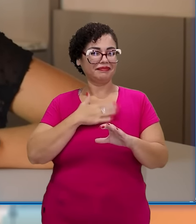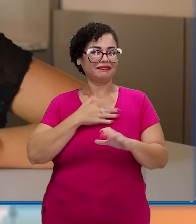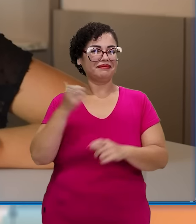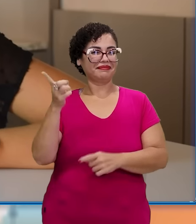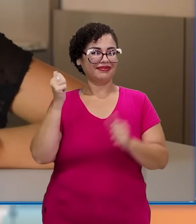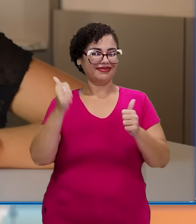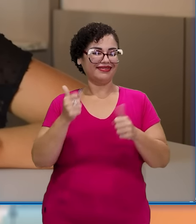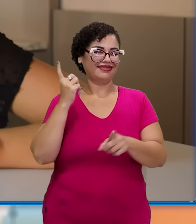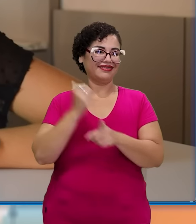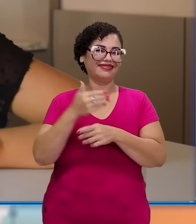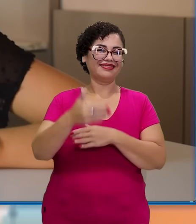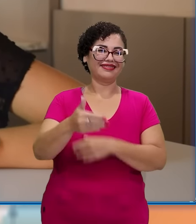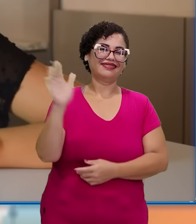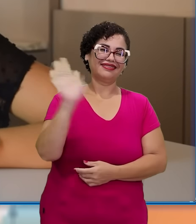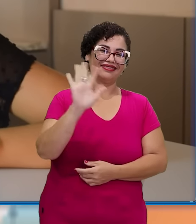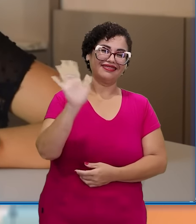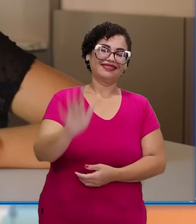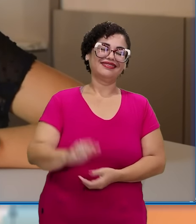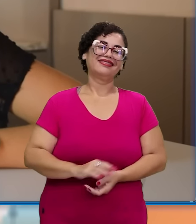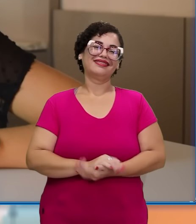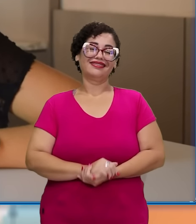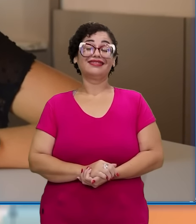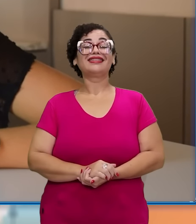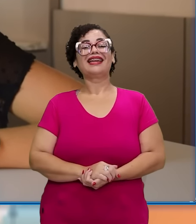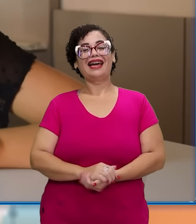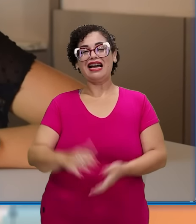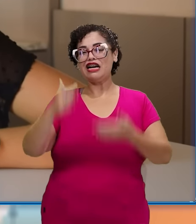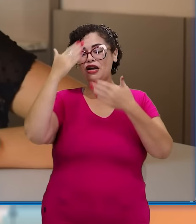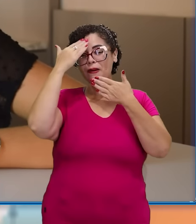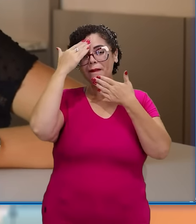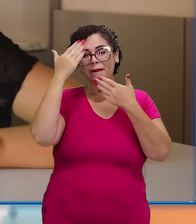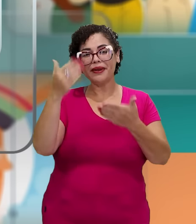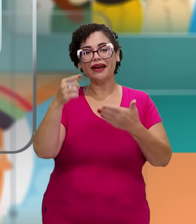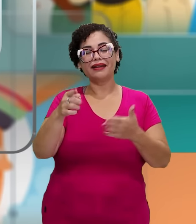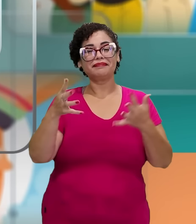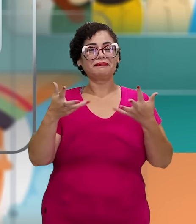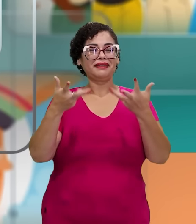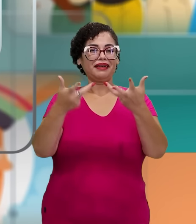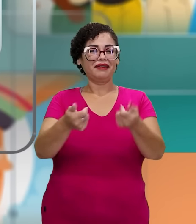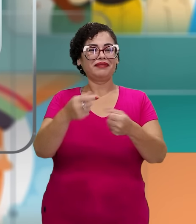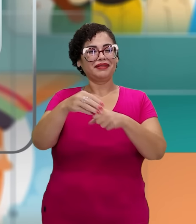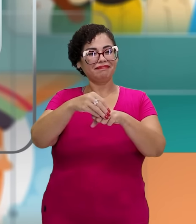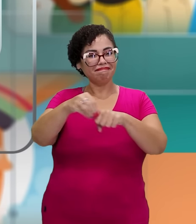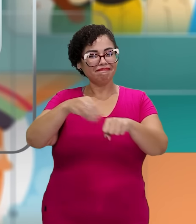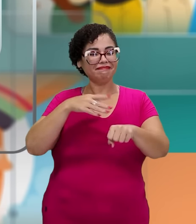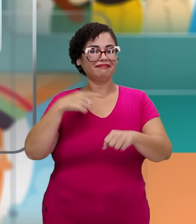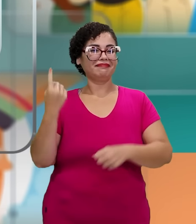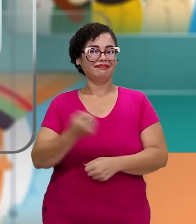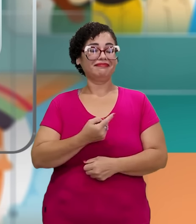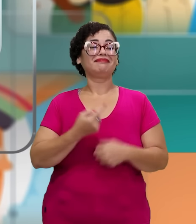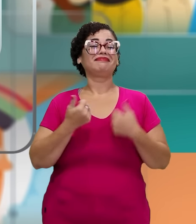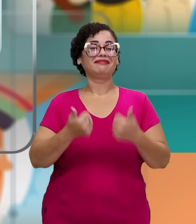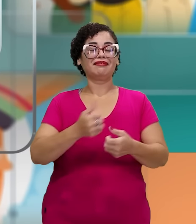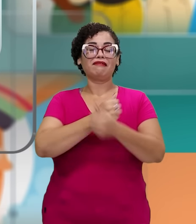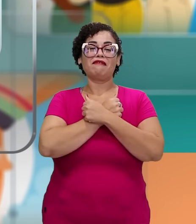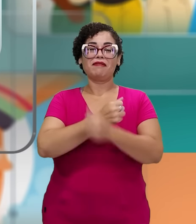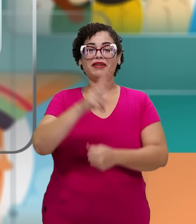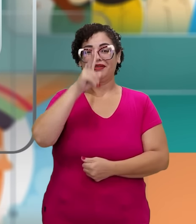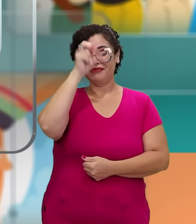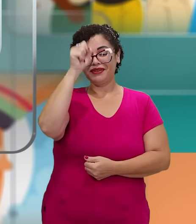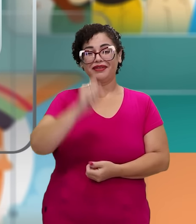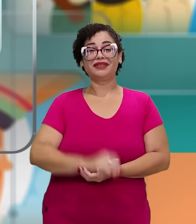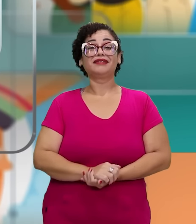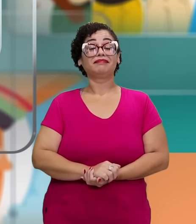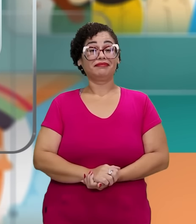ficou com alguma dúvida é só me mandar uma mensagem por lá até a próxima pessoal obrigada por mais essa excelente contribuição Maria